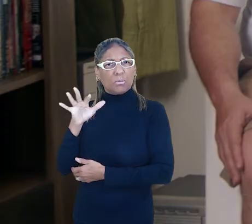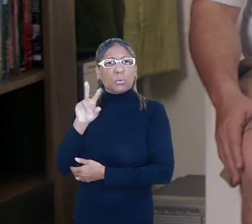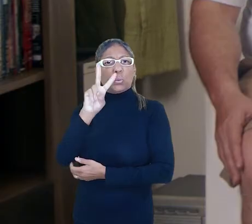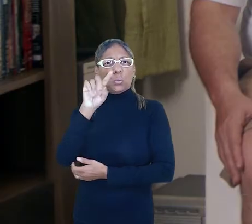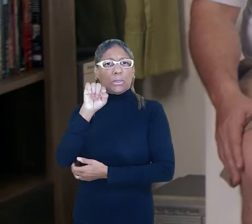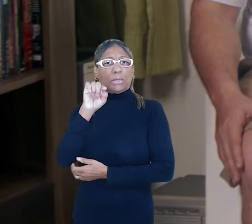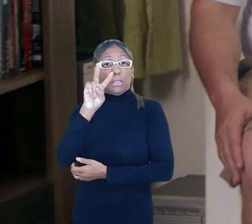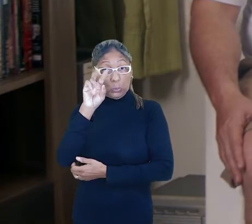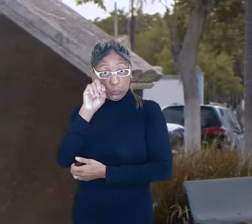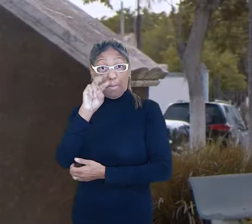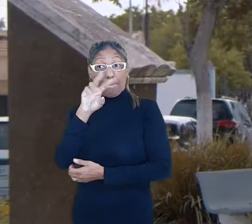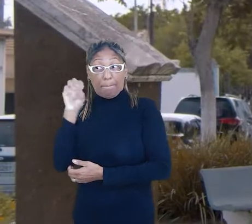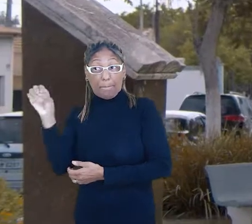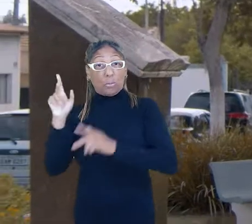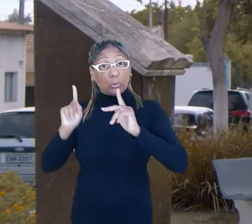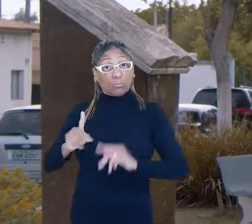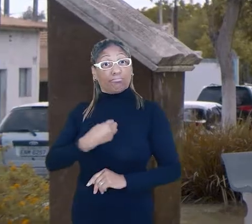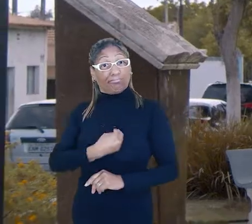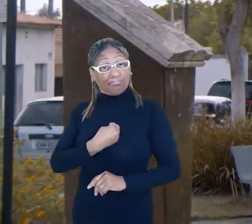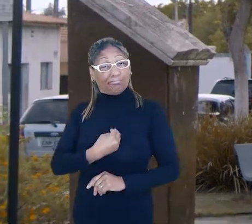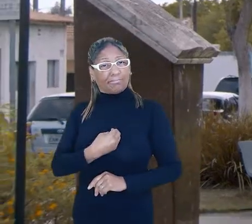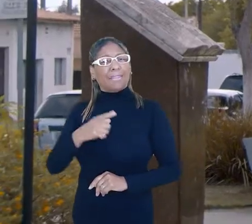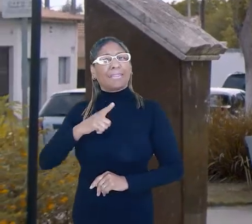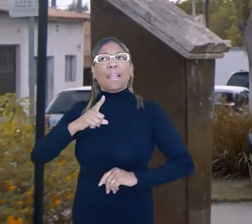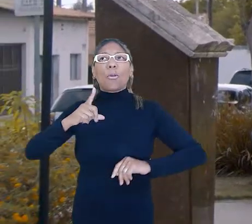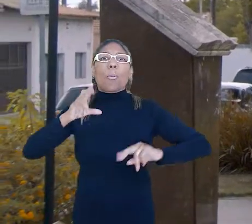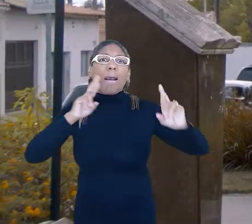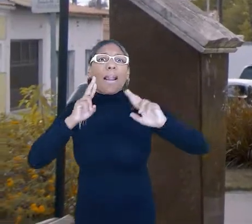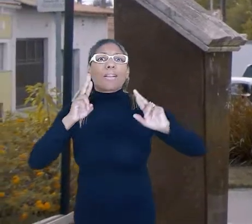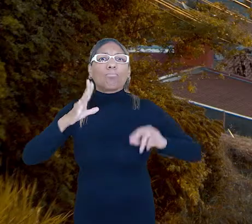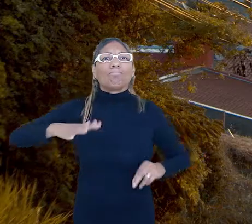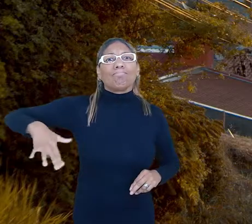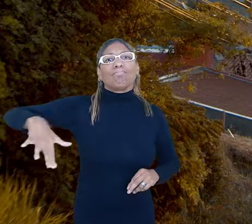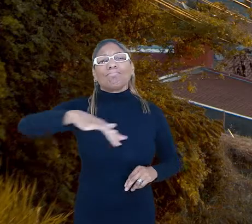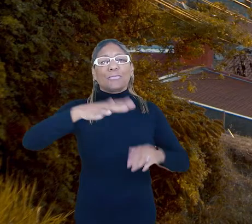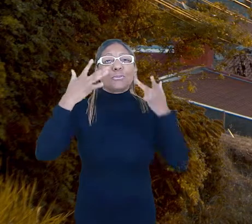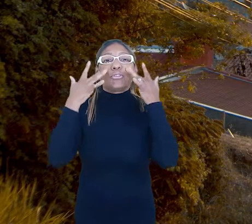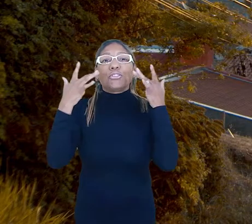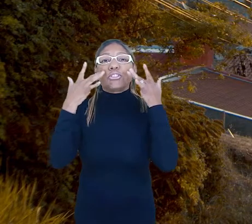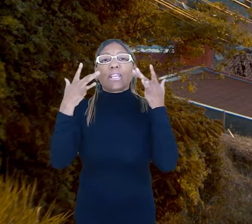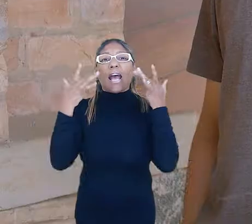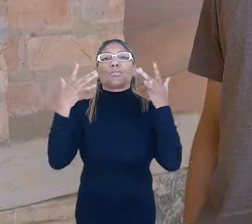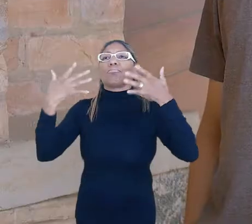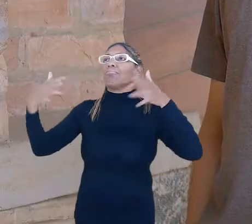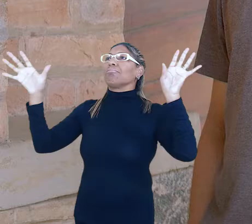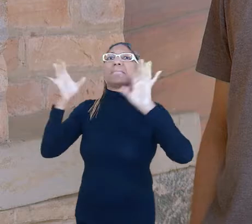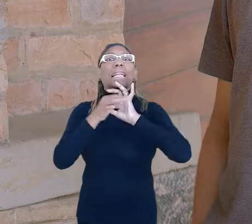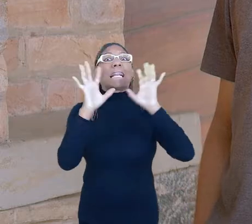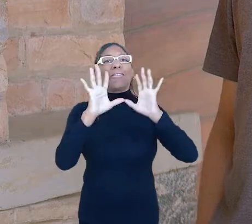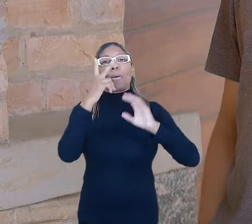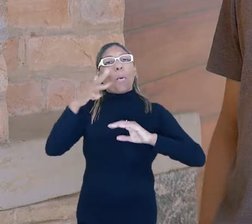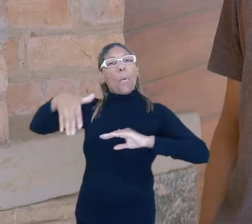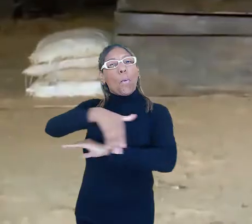mil pessoas, mais ou menos, por dia. João Brusco. E Porto Feliz tem uma relação com o teatro feito ao ar livre,